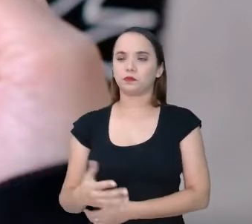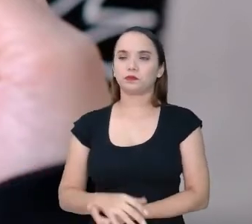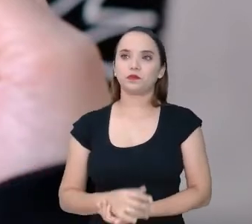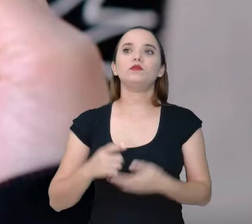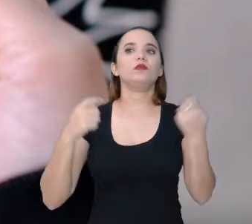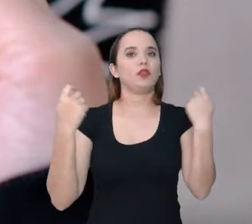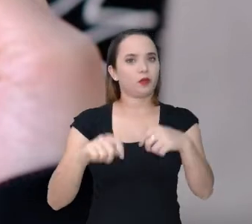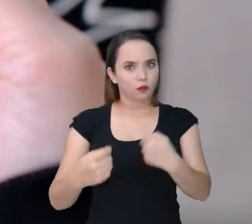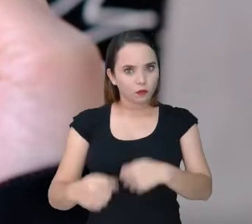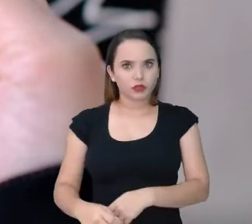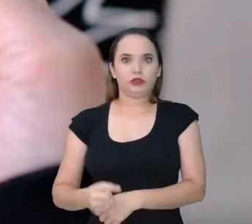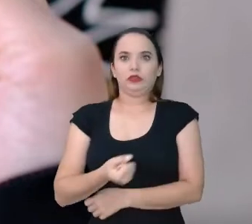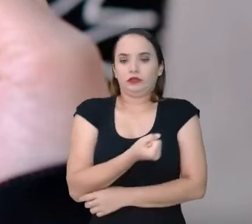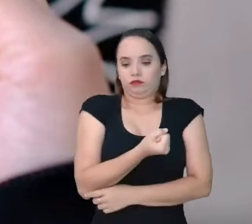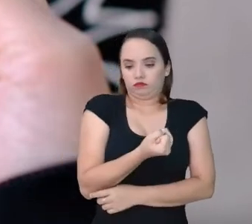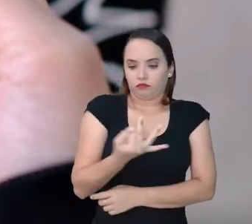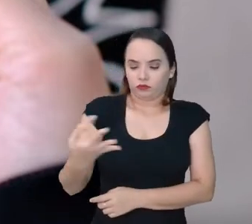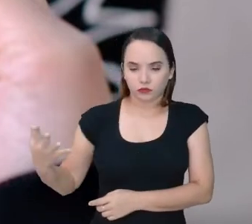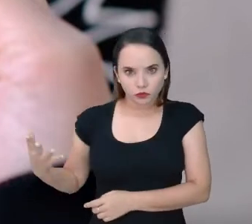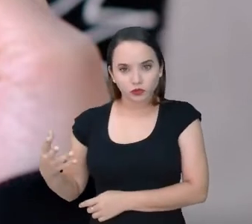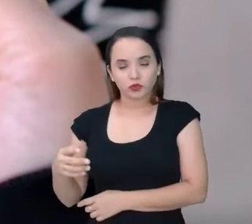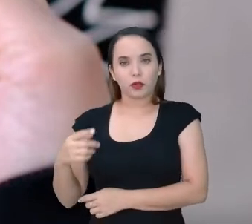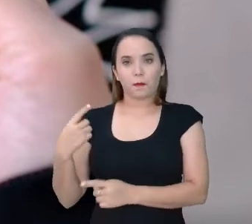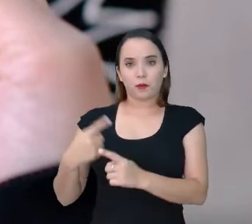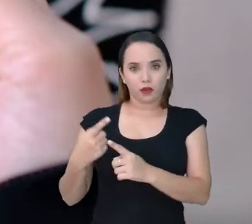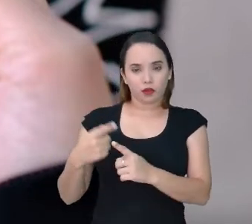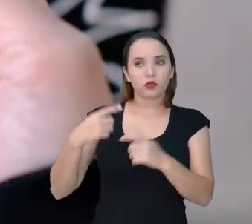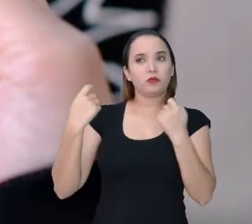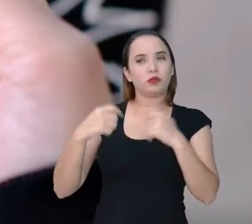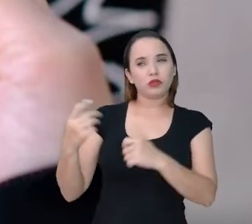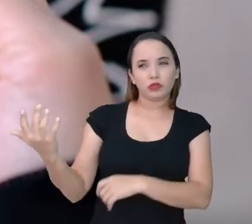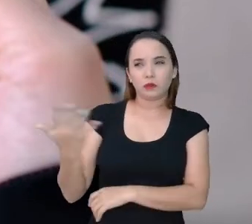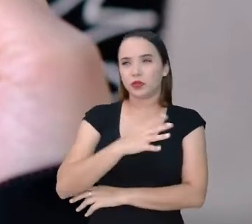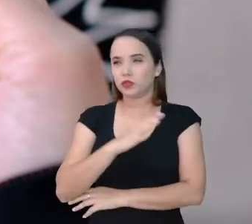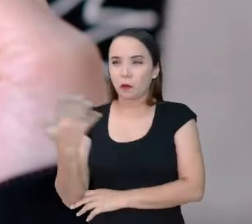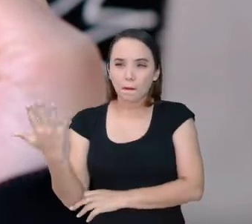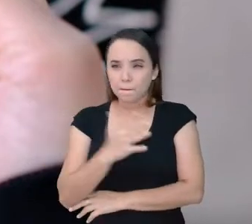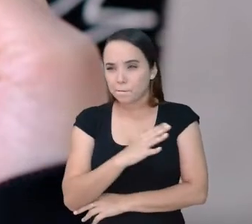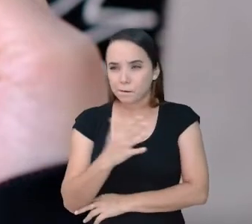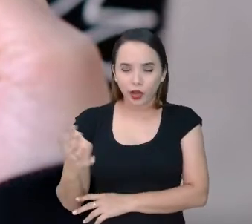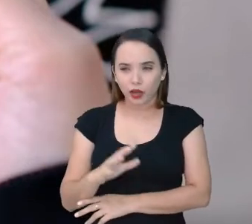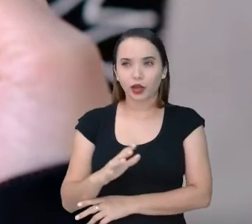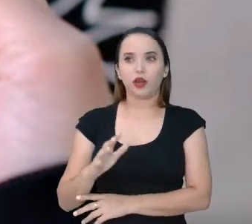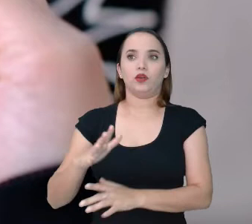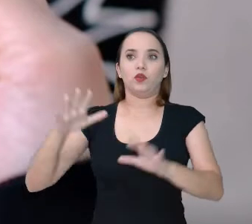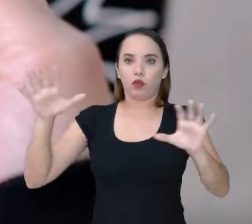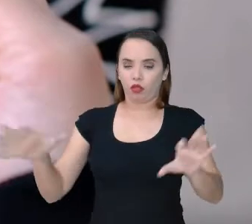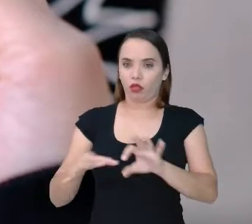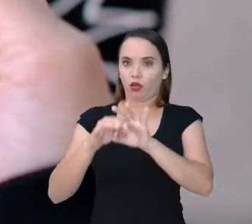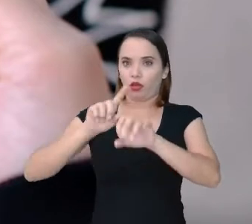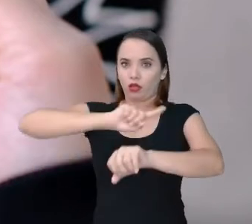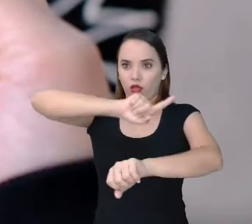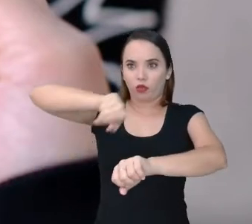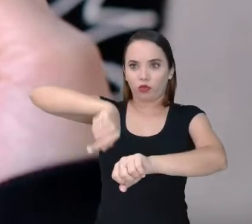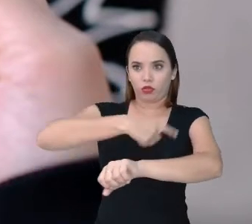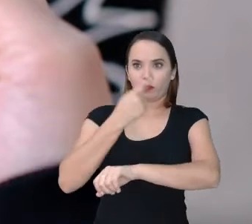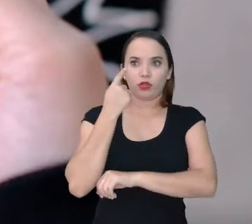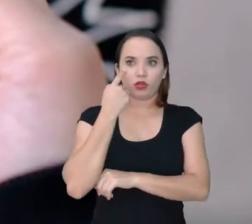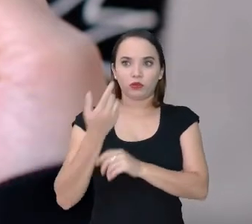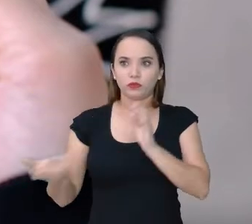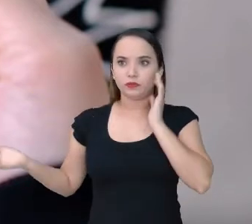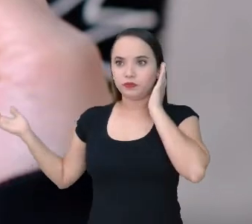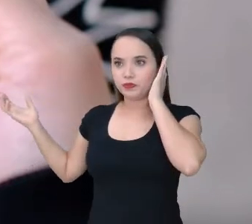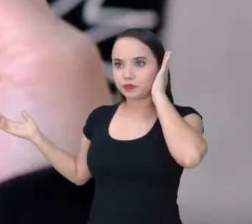preciso contar para vocês, para que a gente tenha aí, calcule uma estimativa em relação ao tempo, certo?